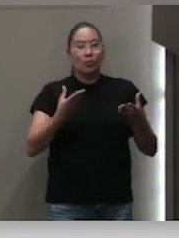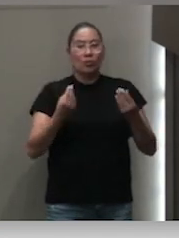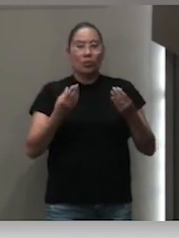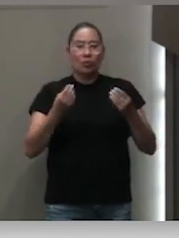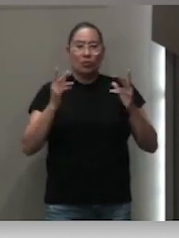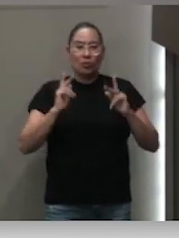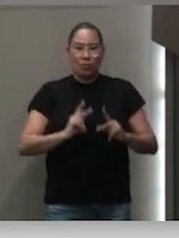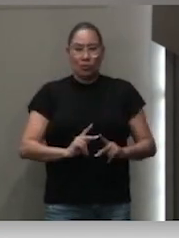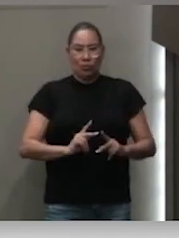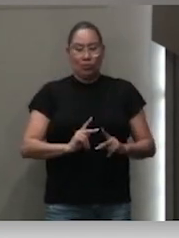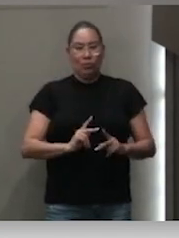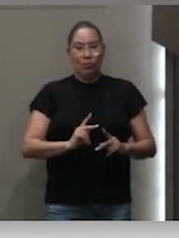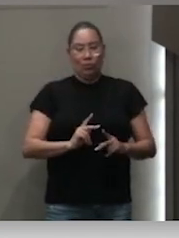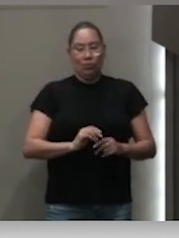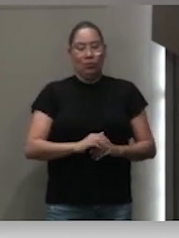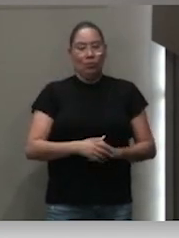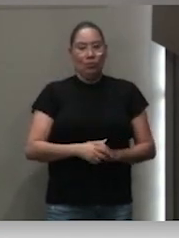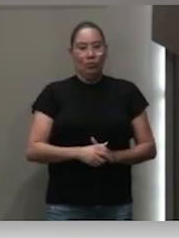dependia